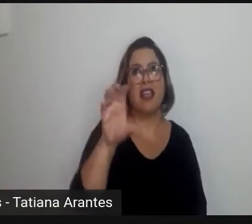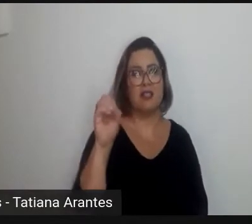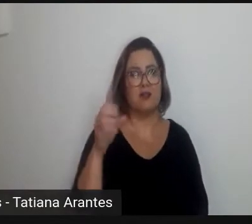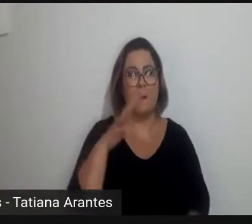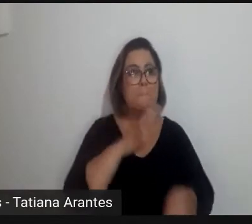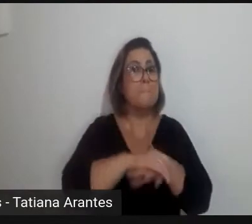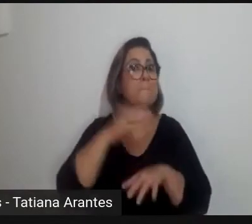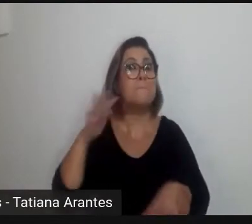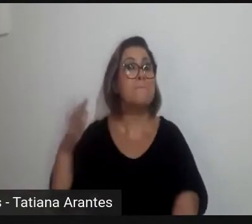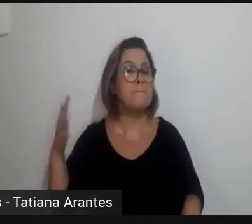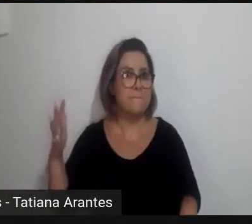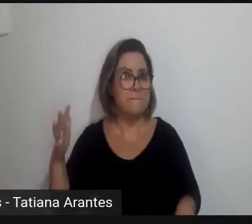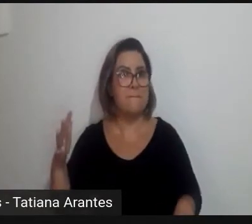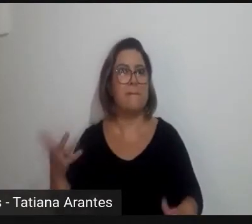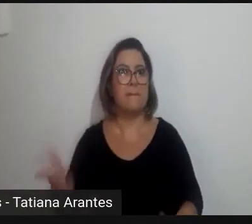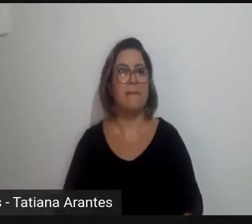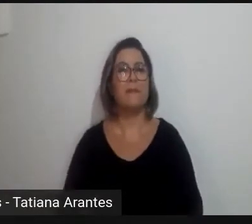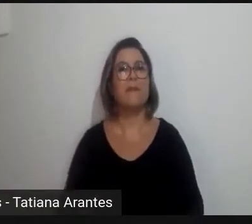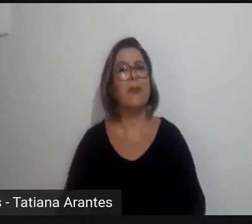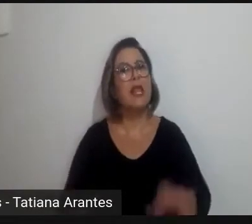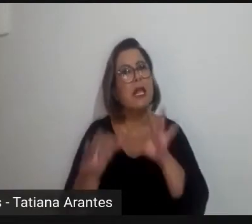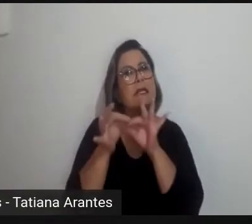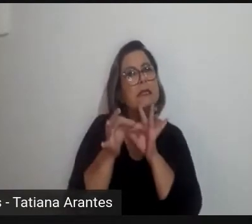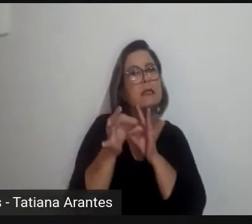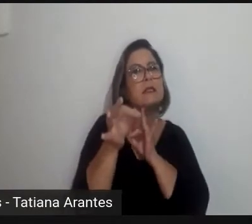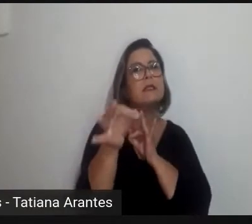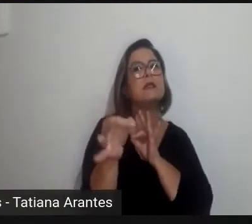relação à distância,